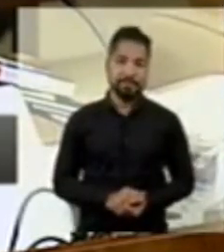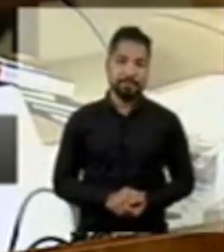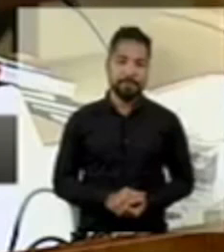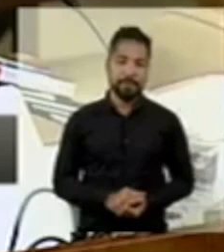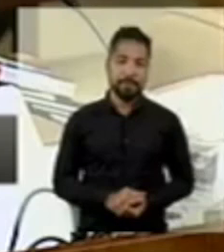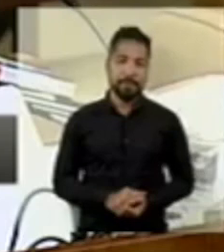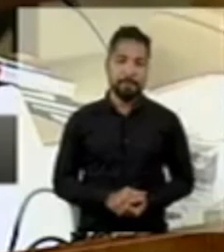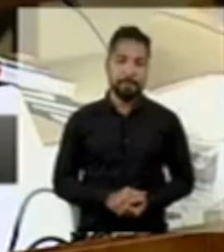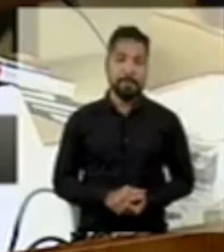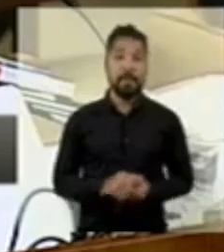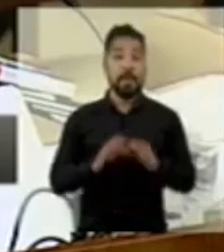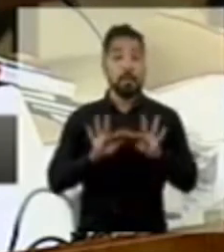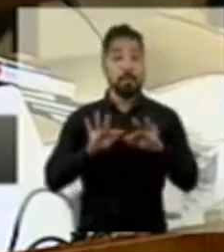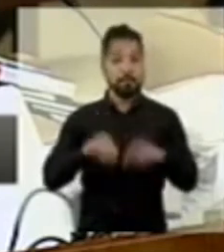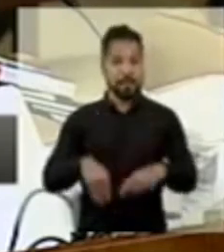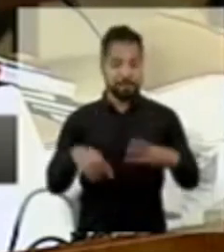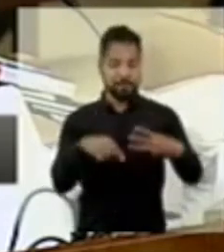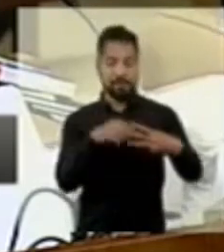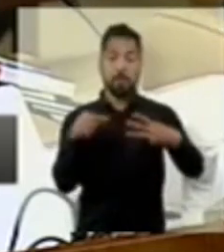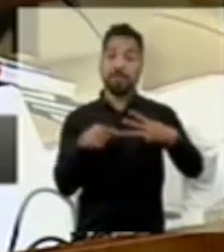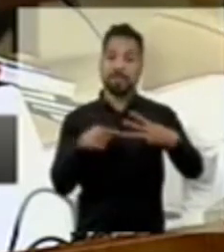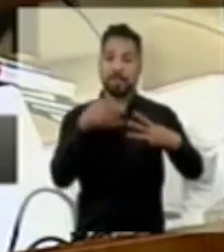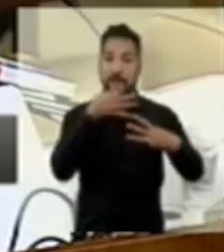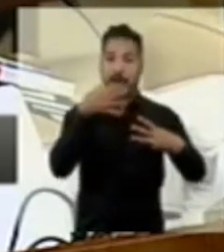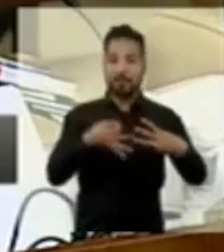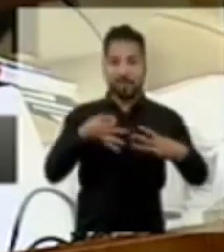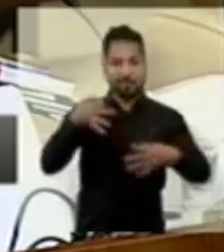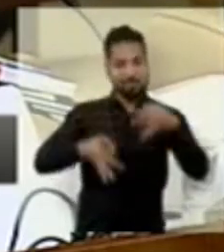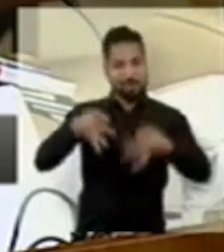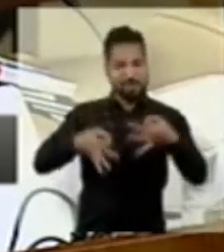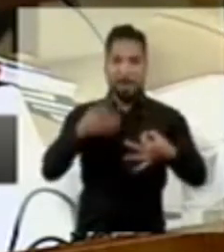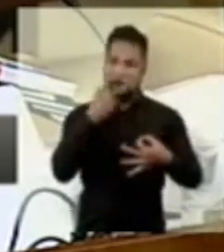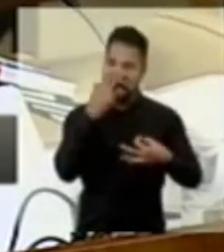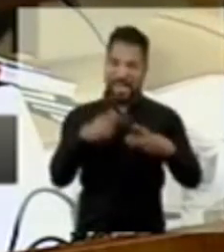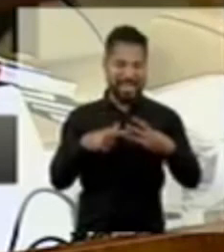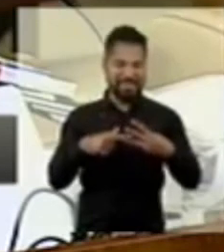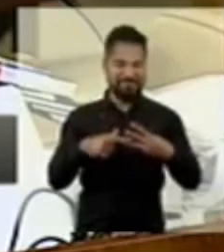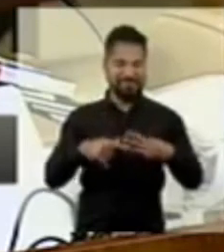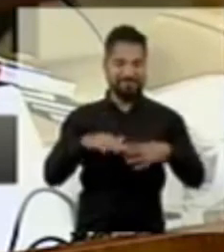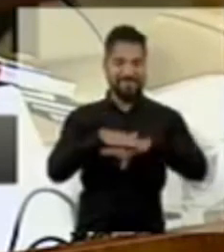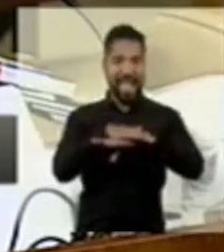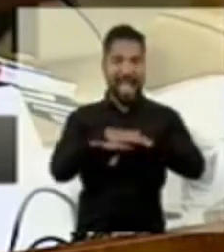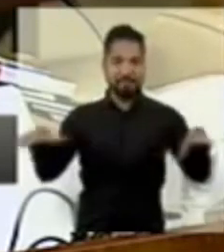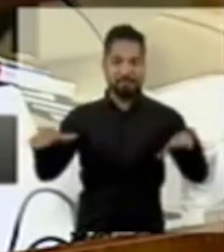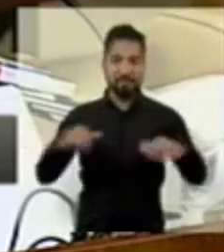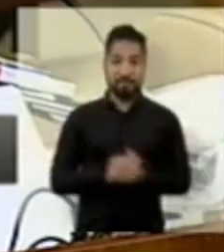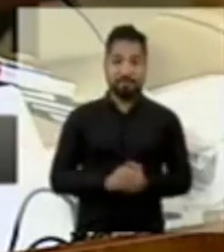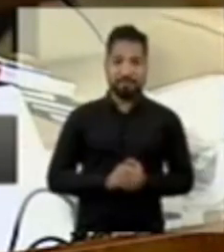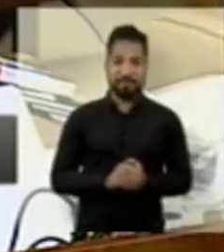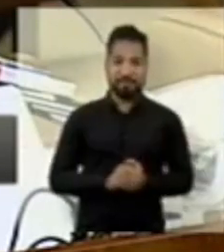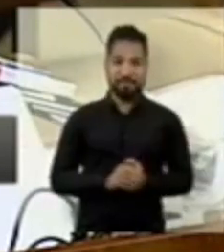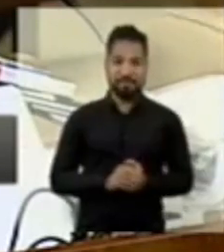por fim o terceiro argumento jurídico que esse então me parece insuperável mesmo